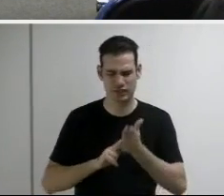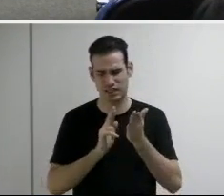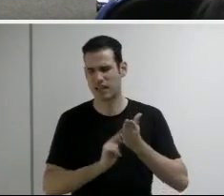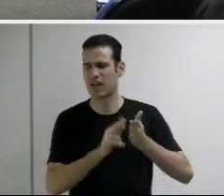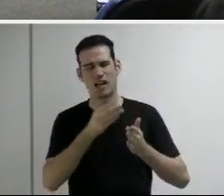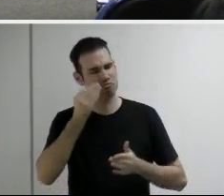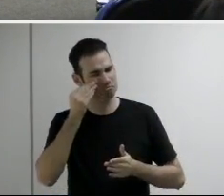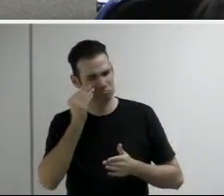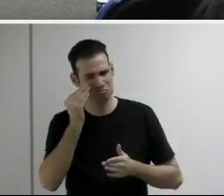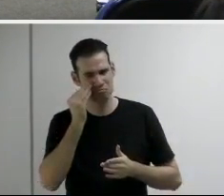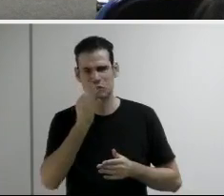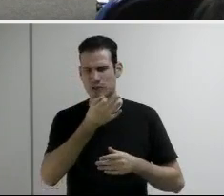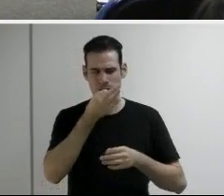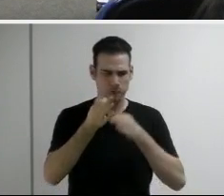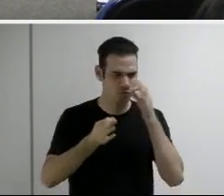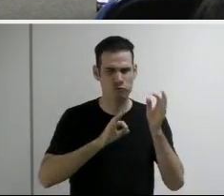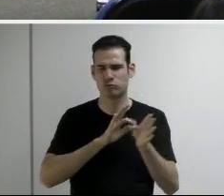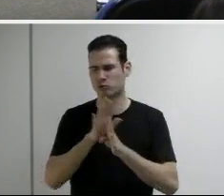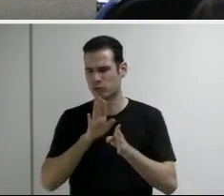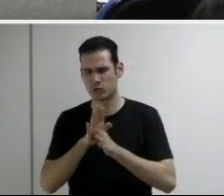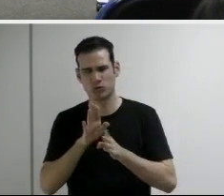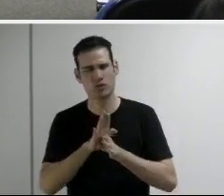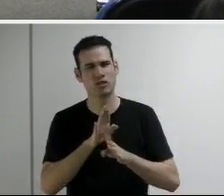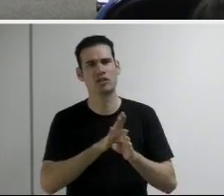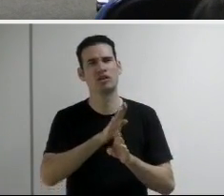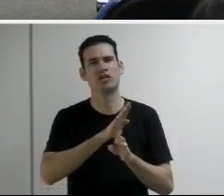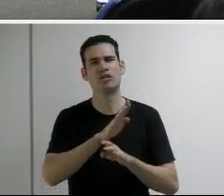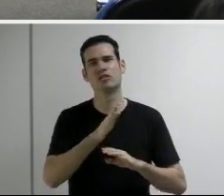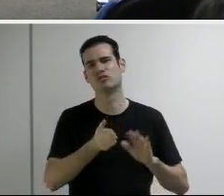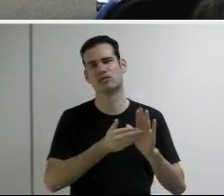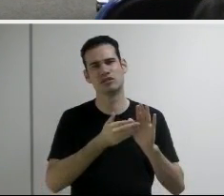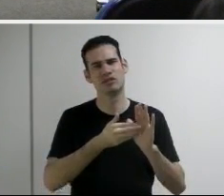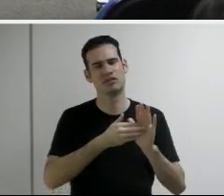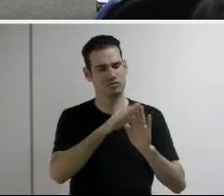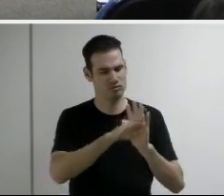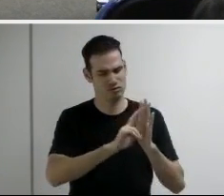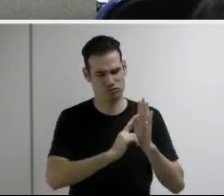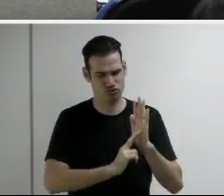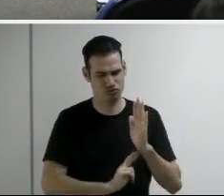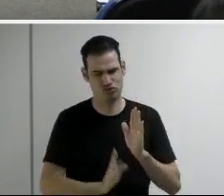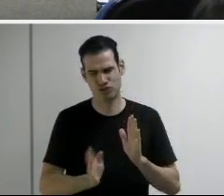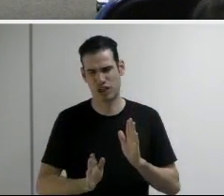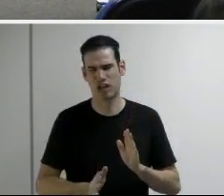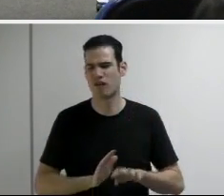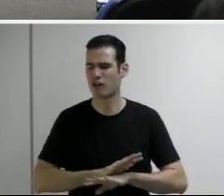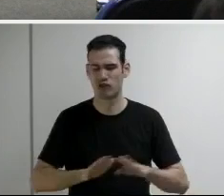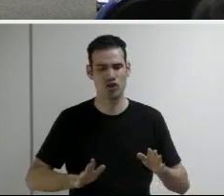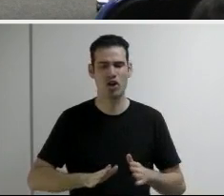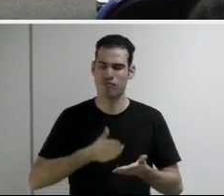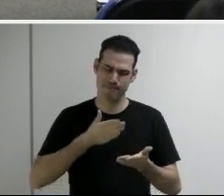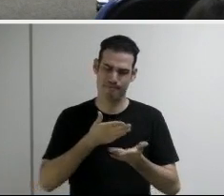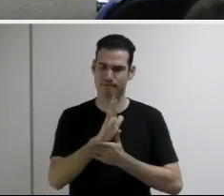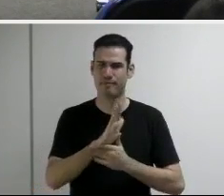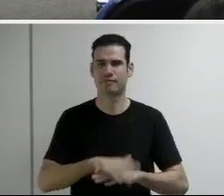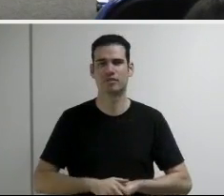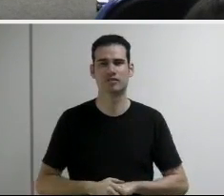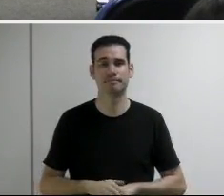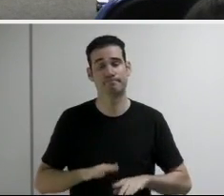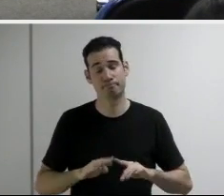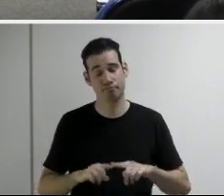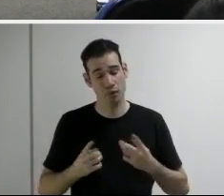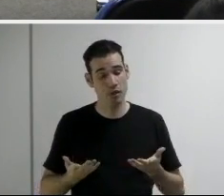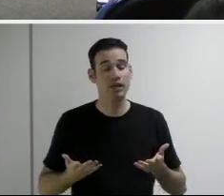todo mundo já sabe o que, que todo mundo quer, né? Então é uma questão de bater o martelo mesmo. Bom, o projeto ele tem, eu